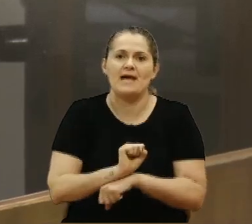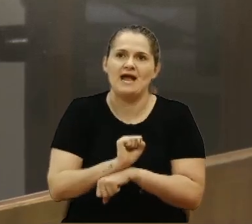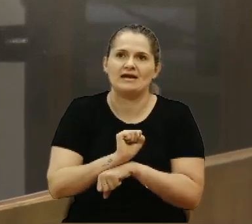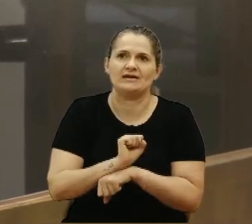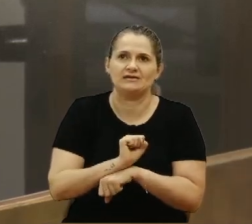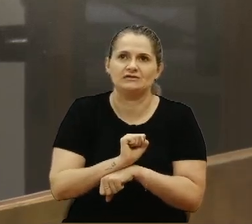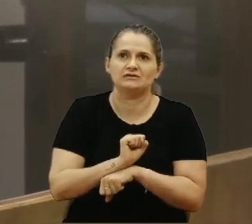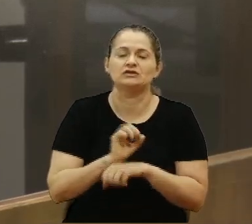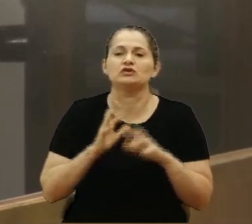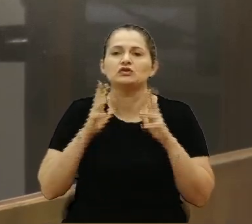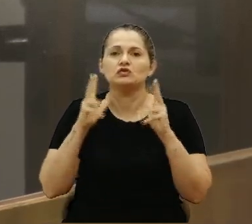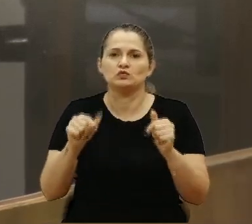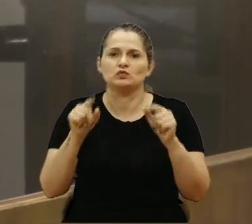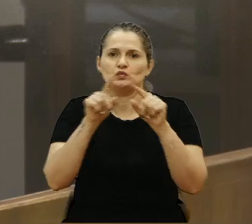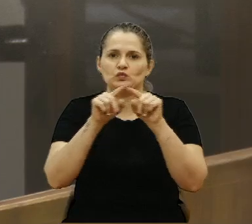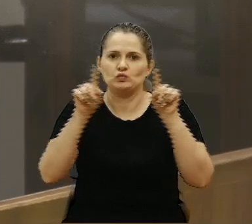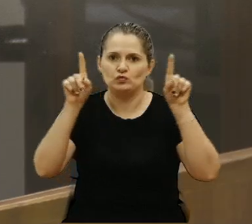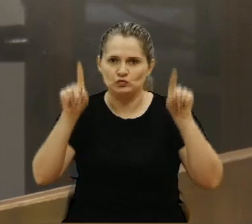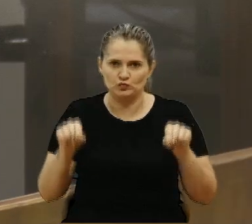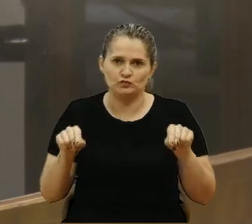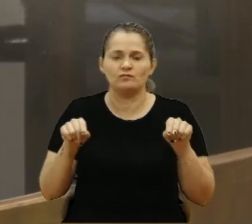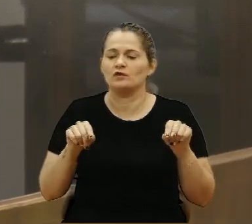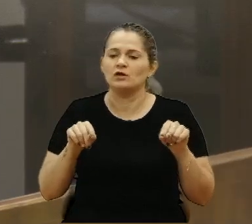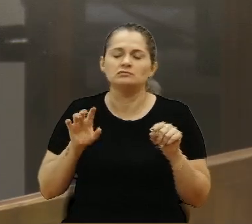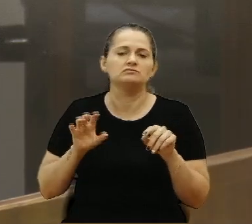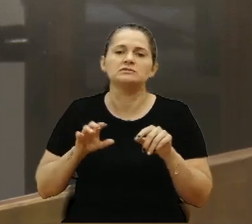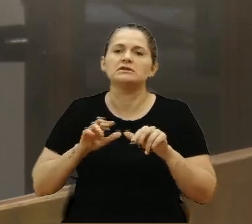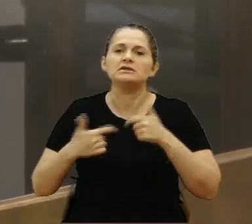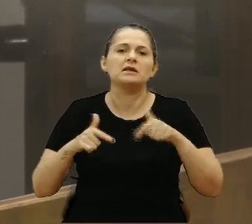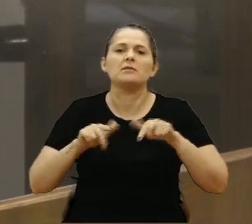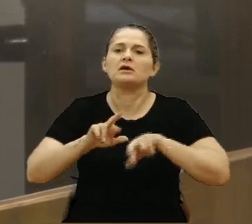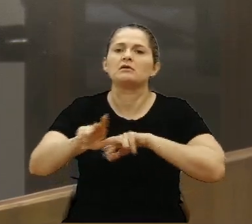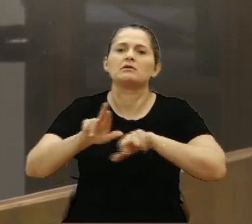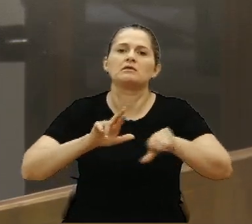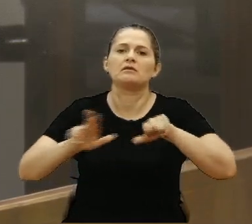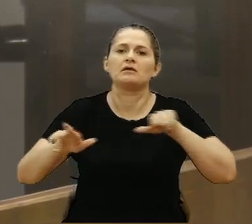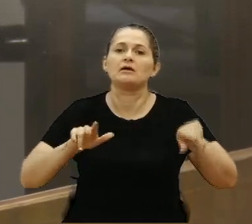todos os servidores dos diferentes setores estão